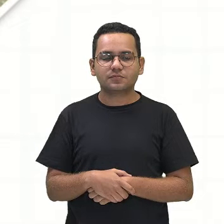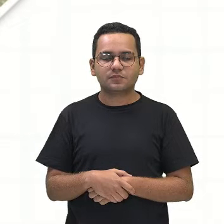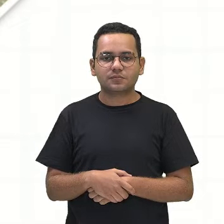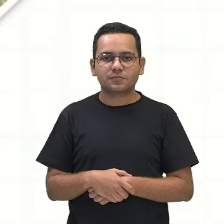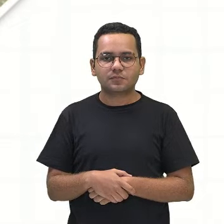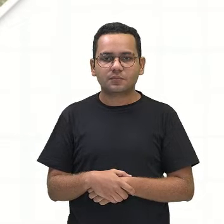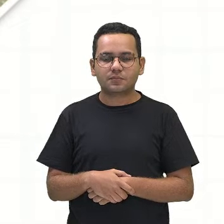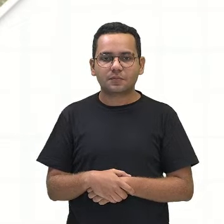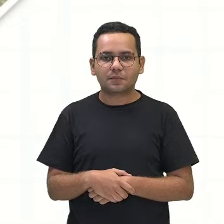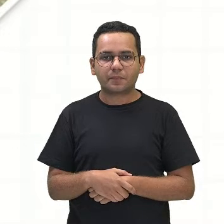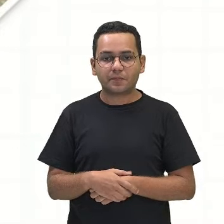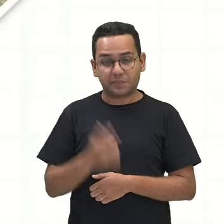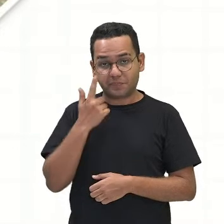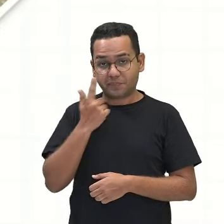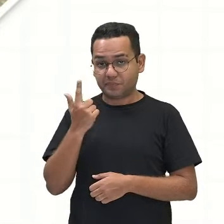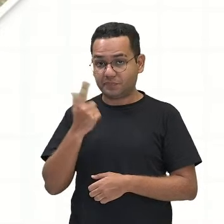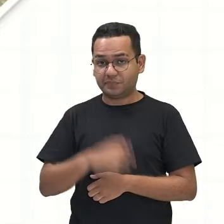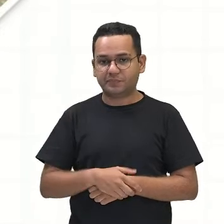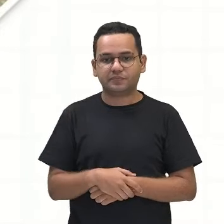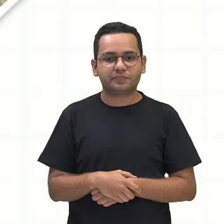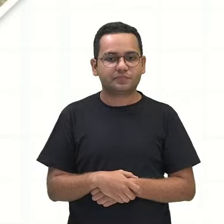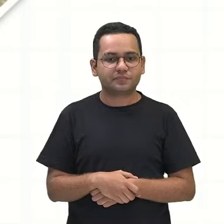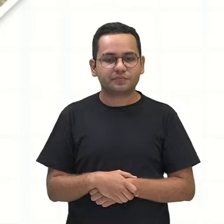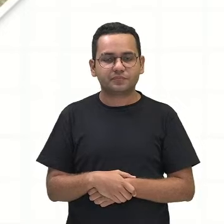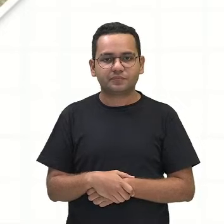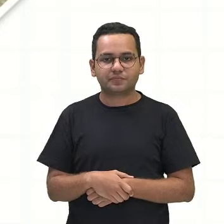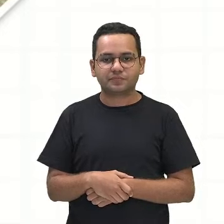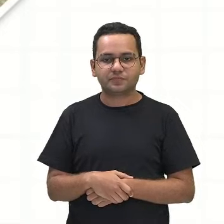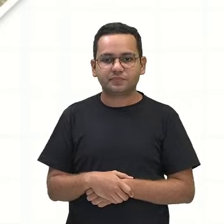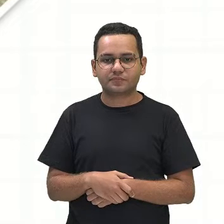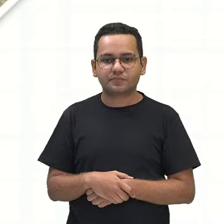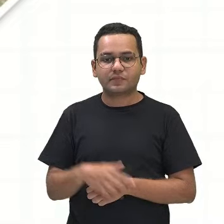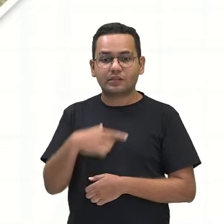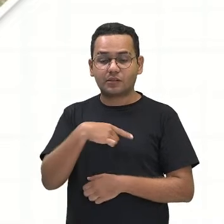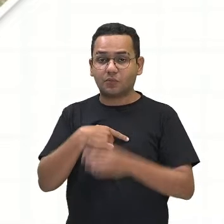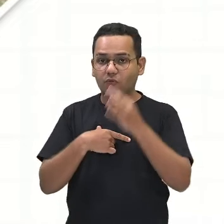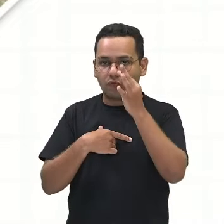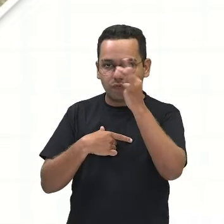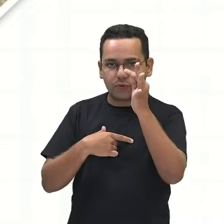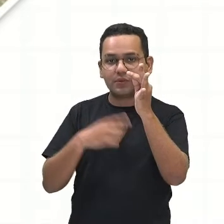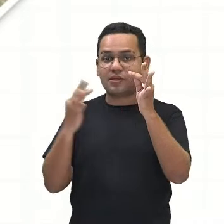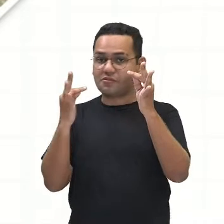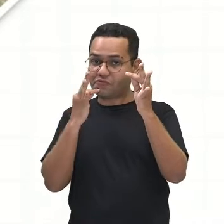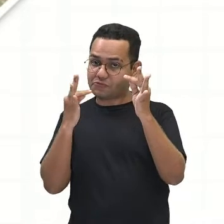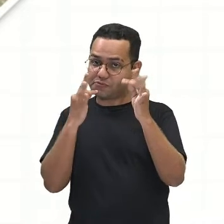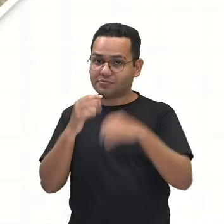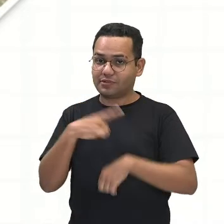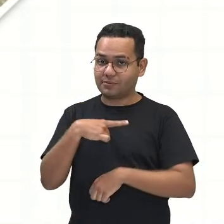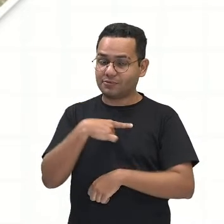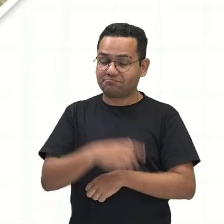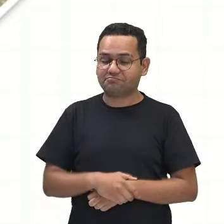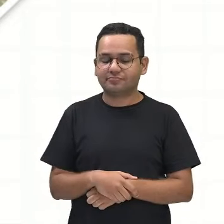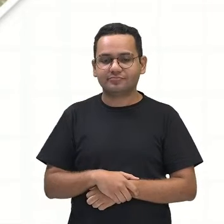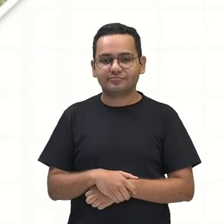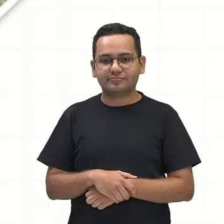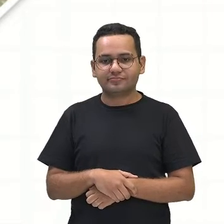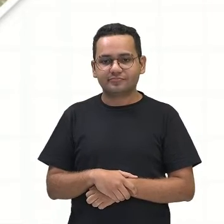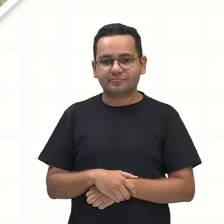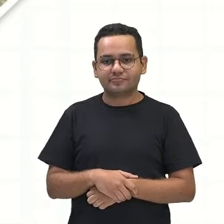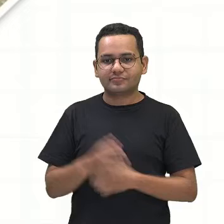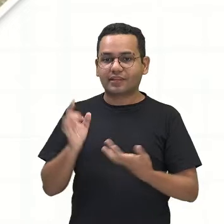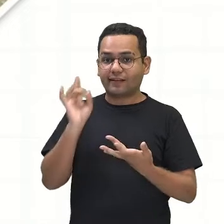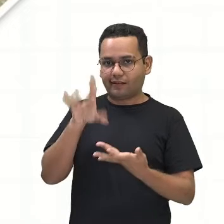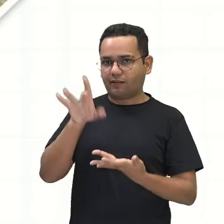mesma ilustração aqui da flor e dos frutos. Então, para cada um destes aqui, também do